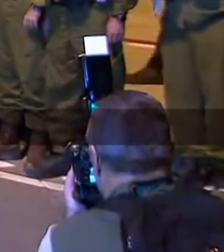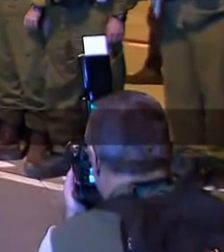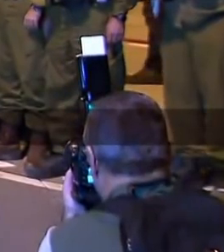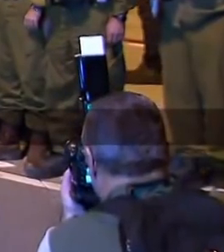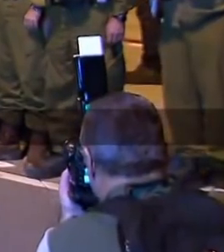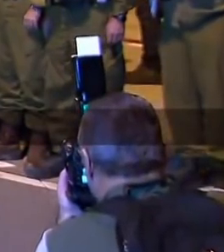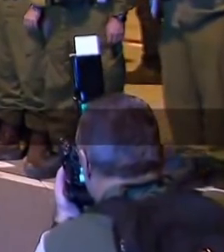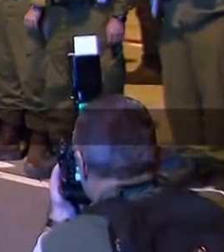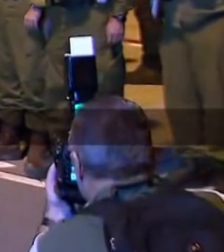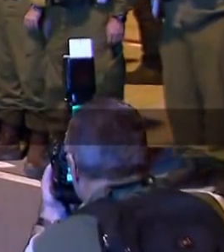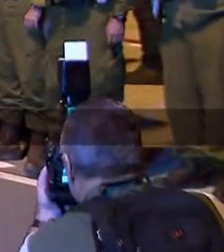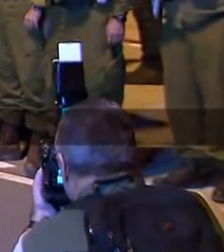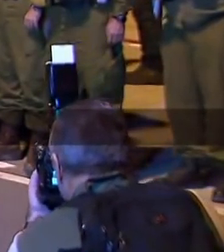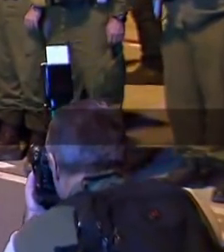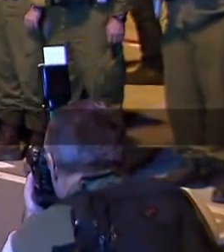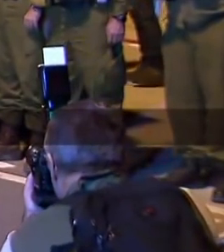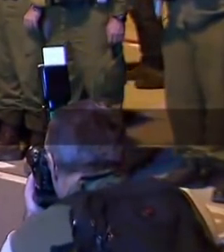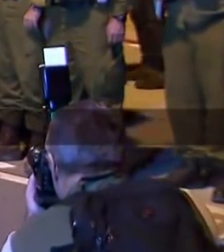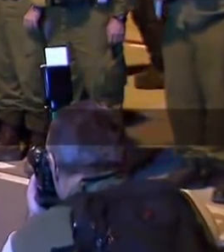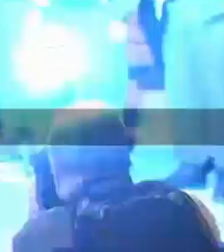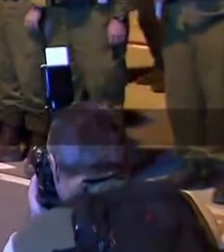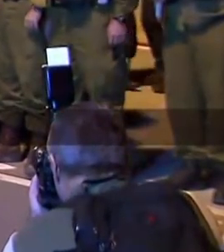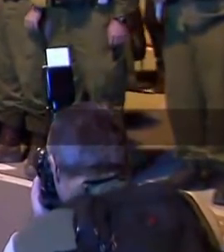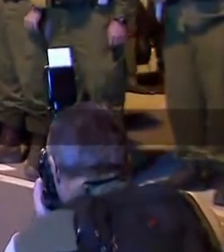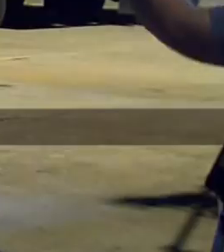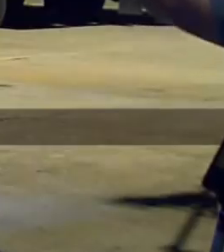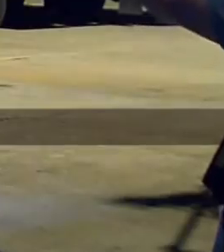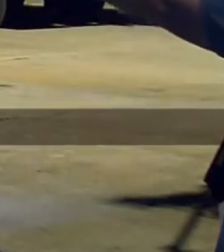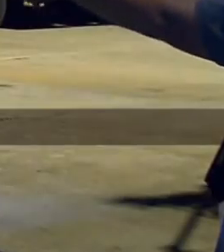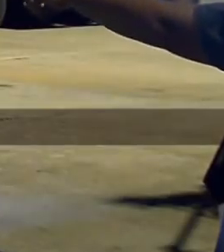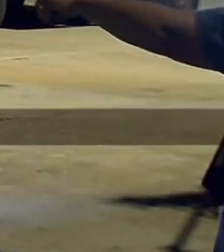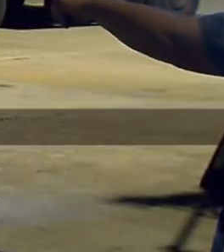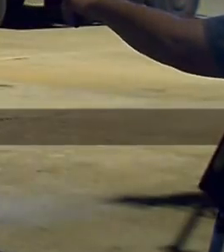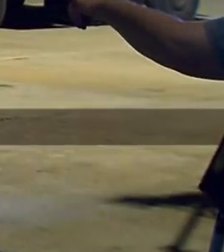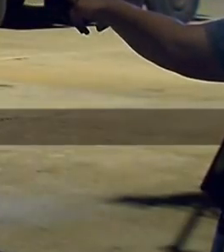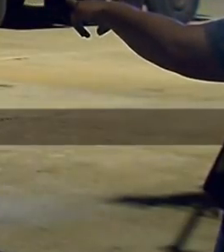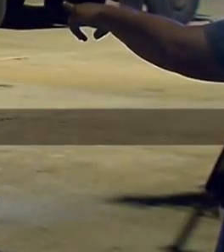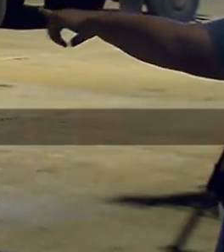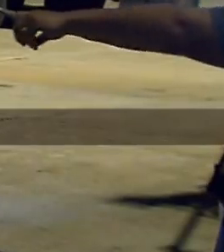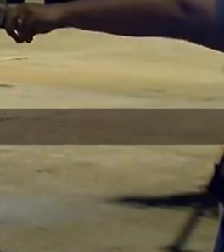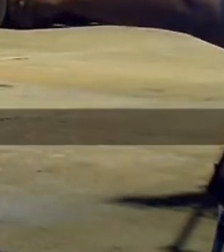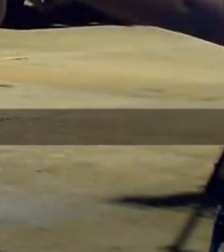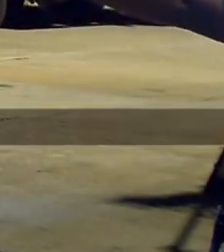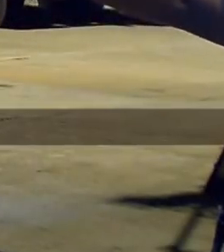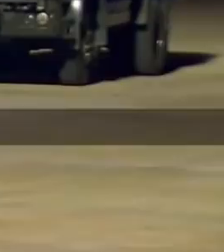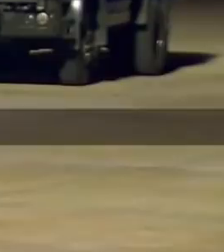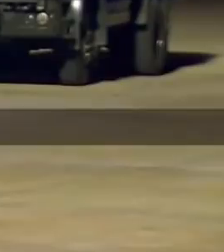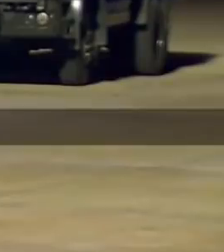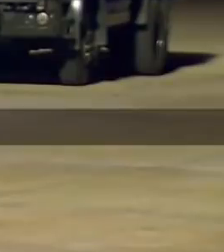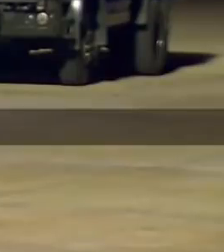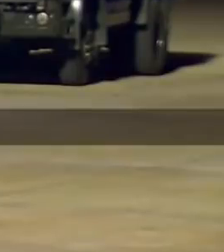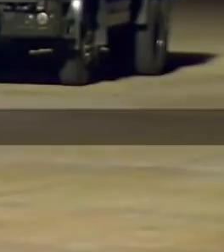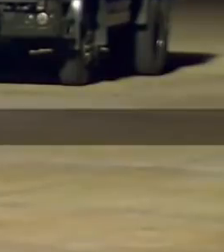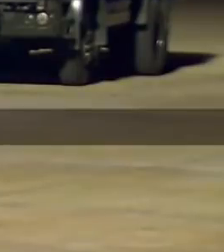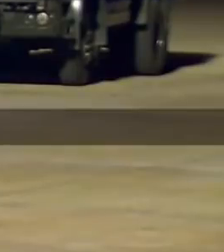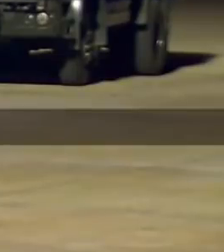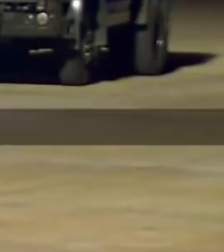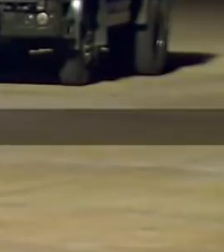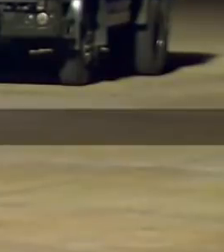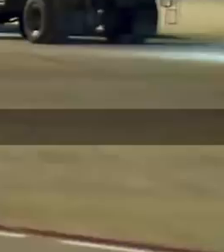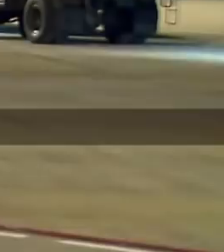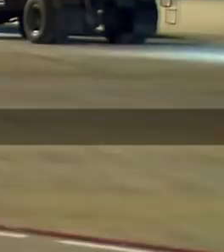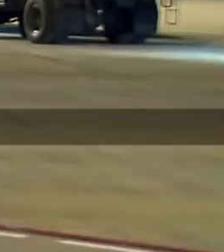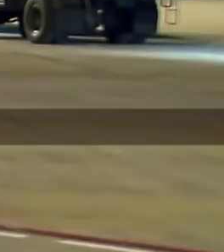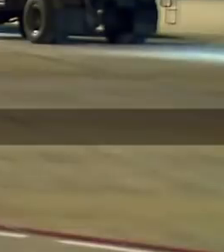the core of the delegation is the Home Front Command. The Home Front Command has done dozens of